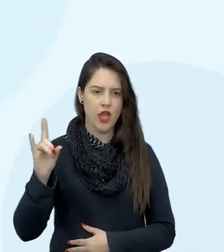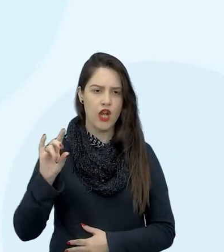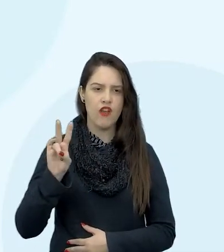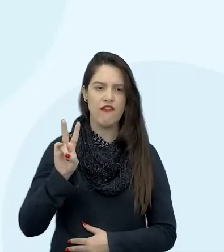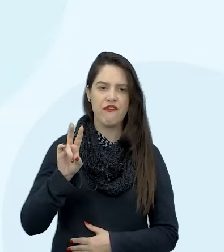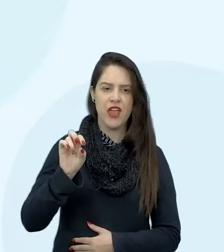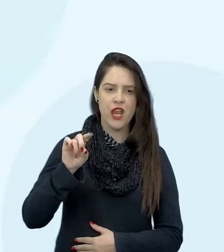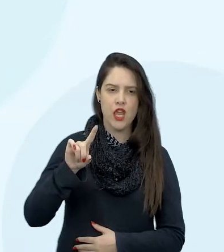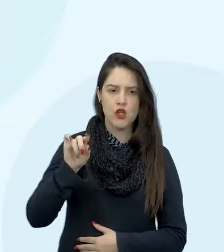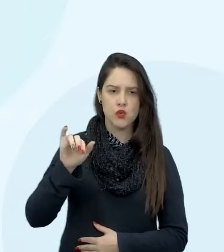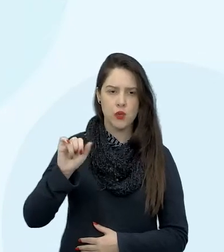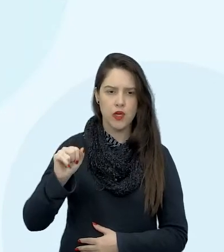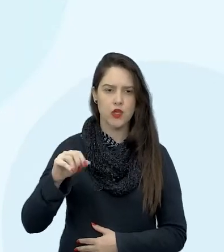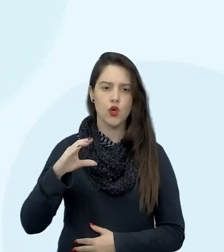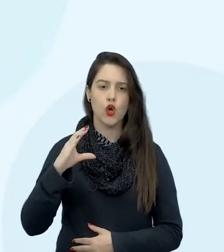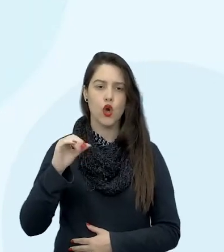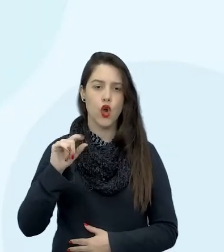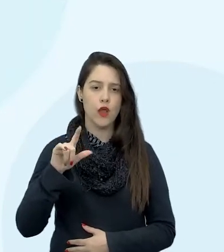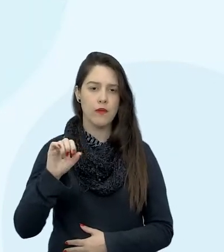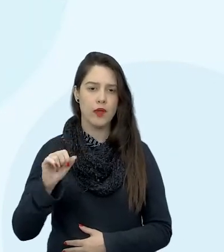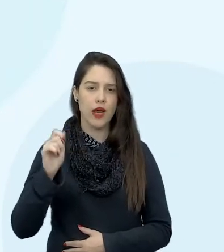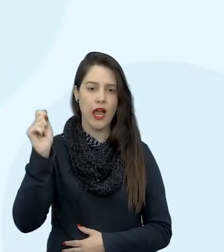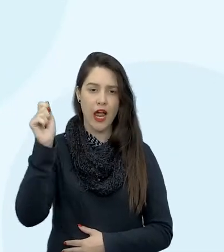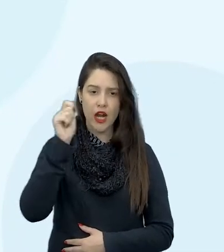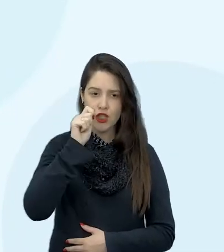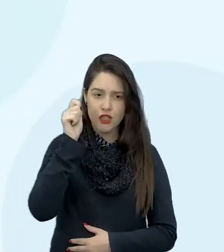colombianos, argentinos, chineses,